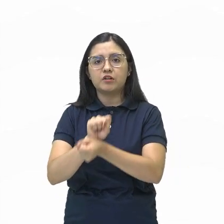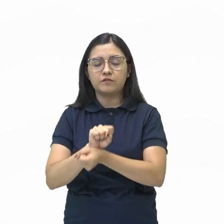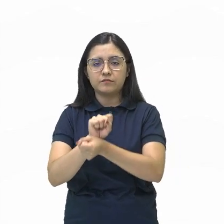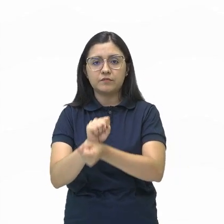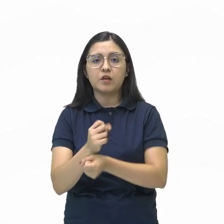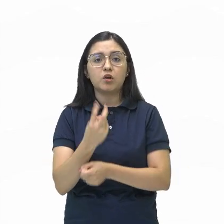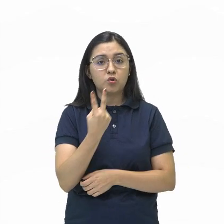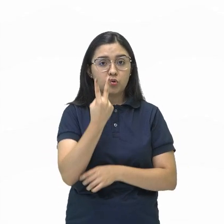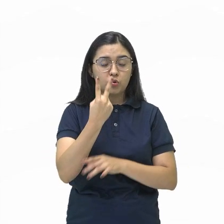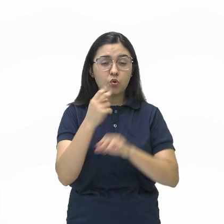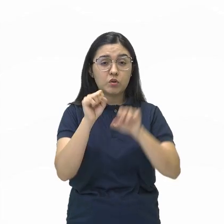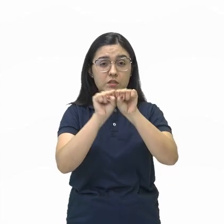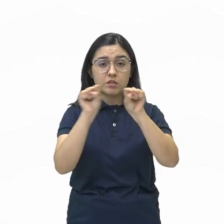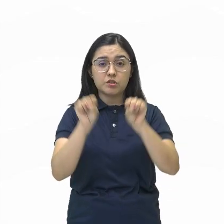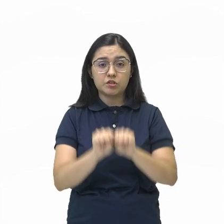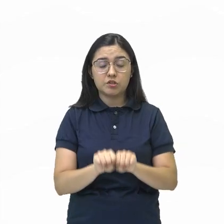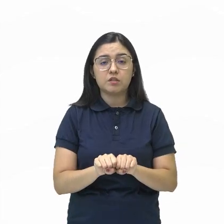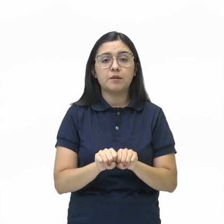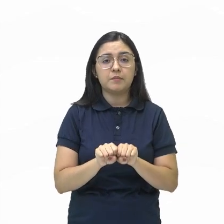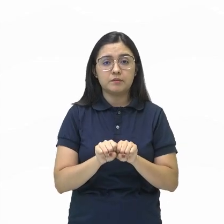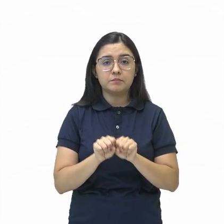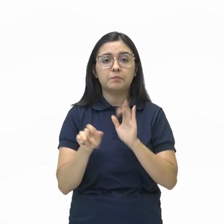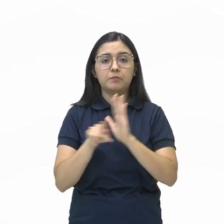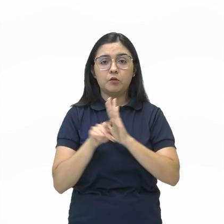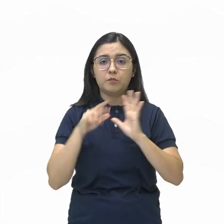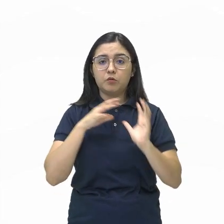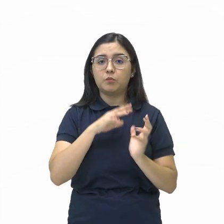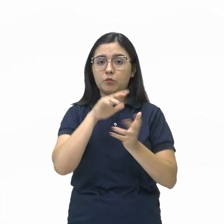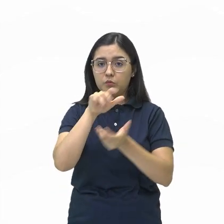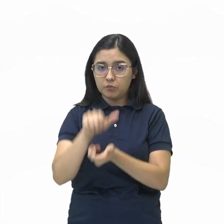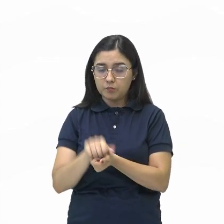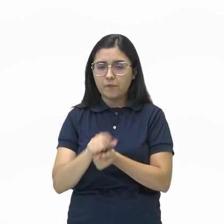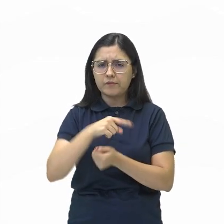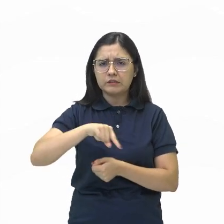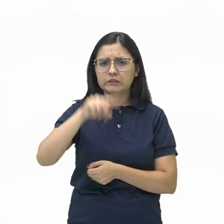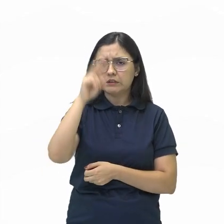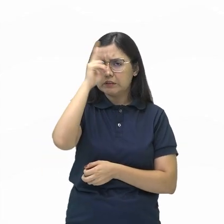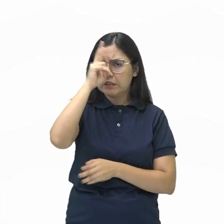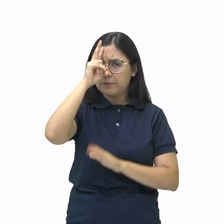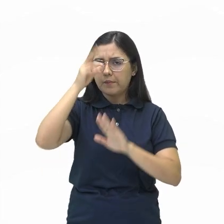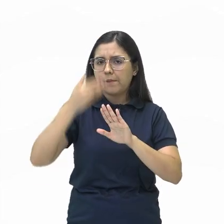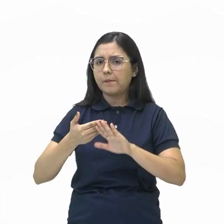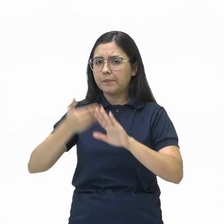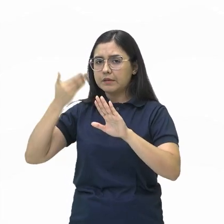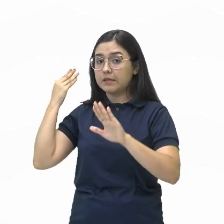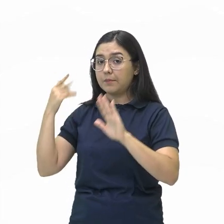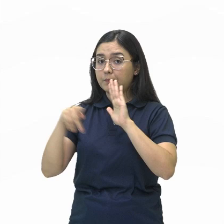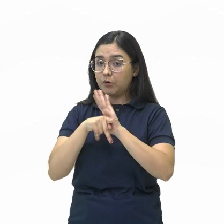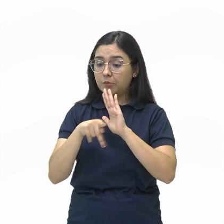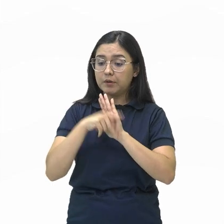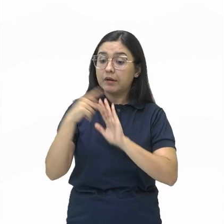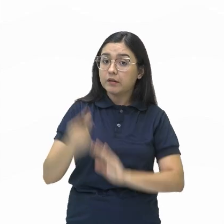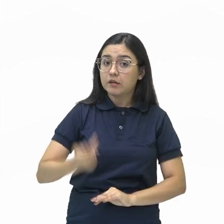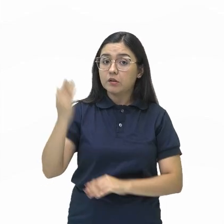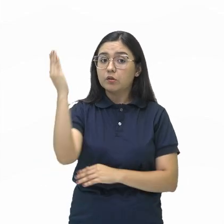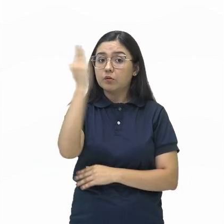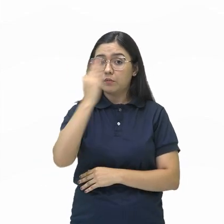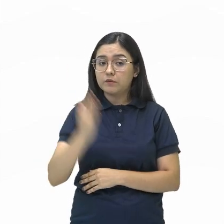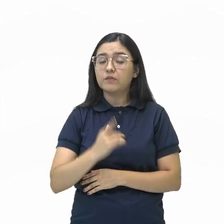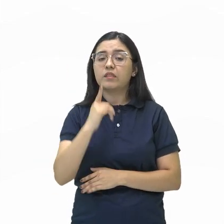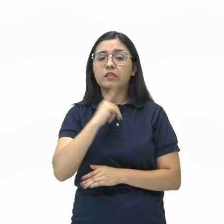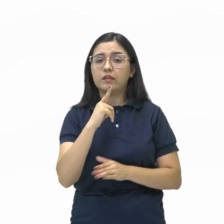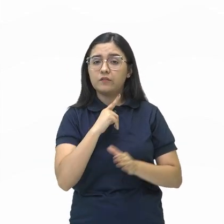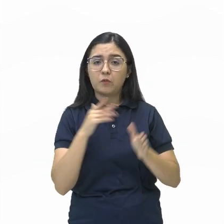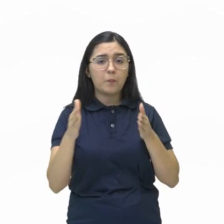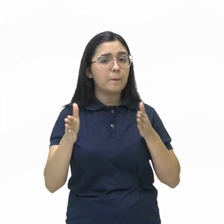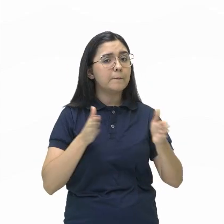dois sistemas com maior presença no mundo. Né? Vocês lembram que aqui mesmo no Brasil, né, nós tivemos um